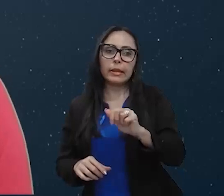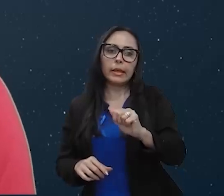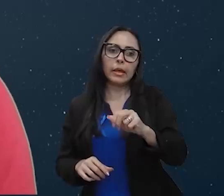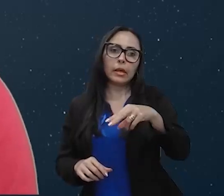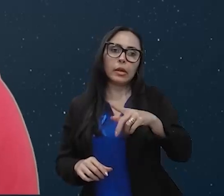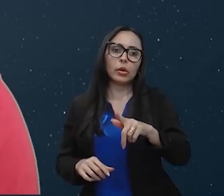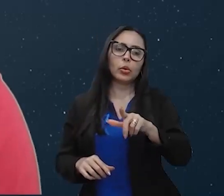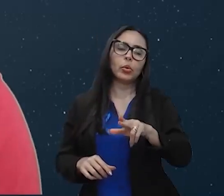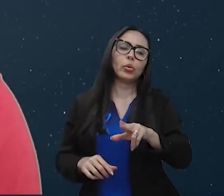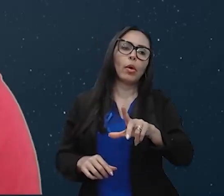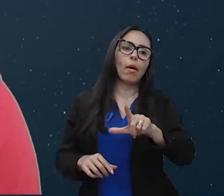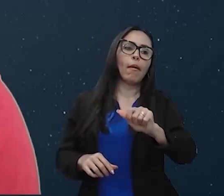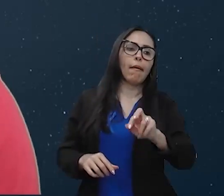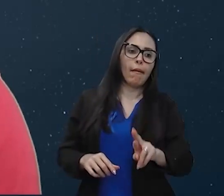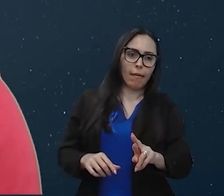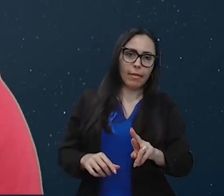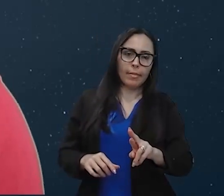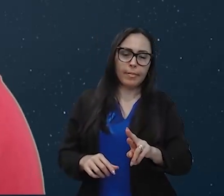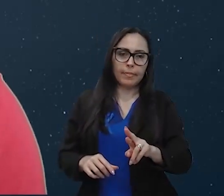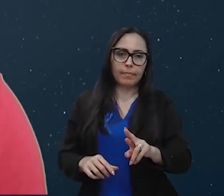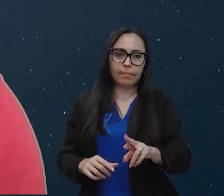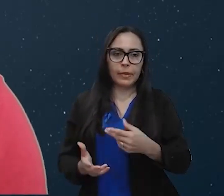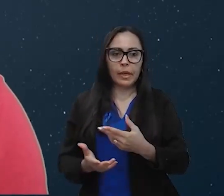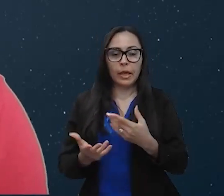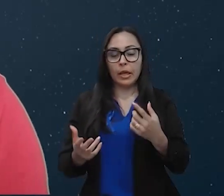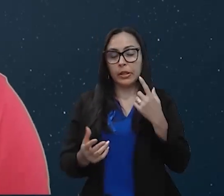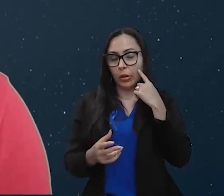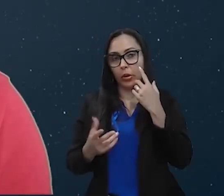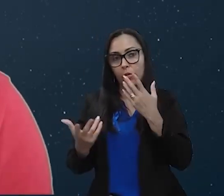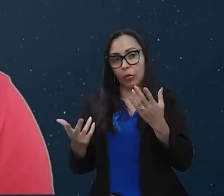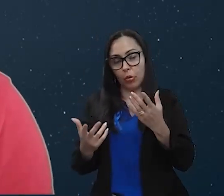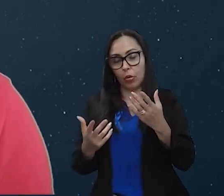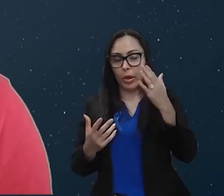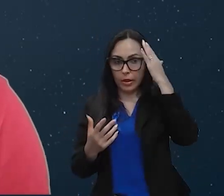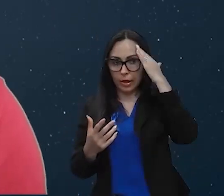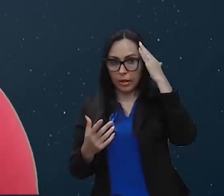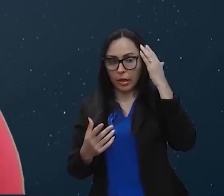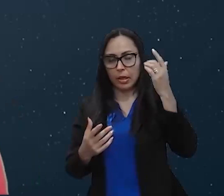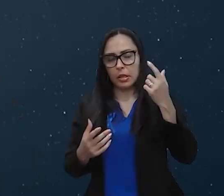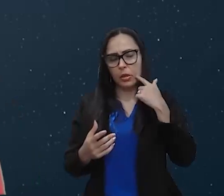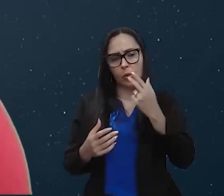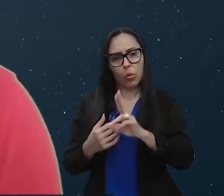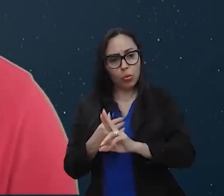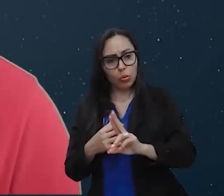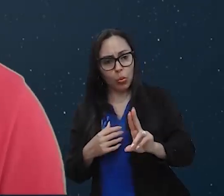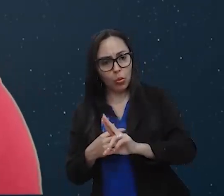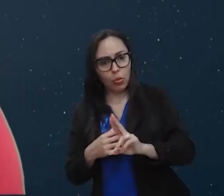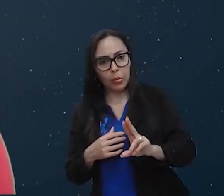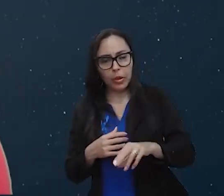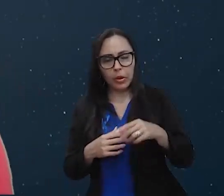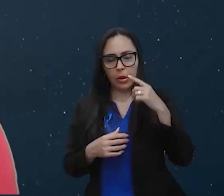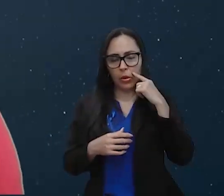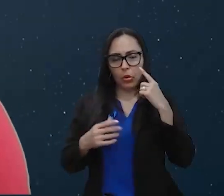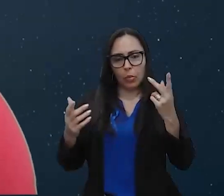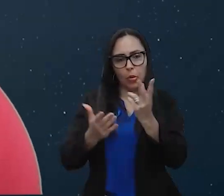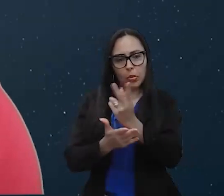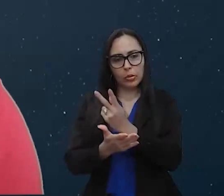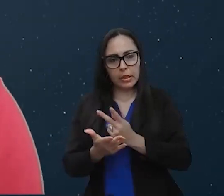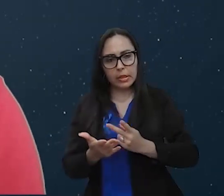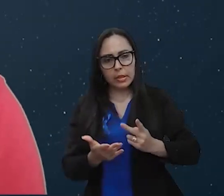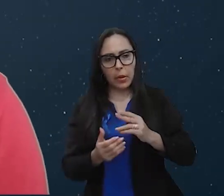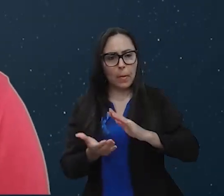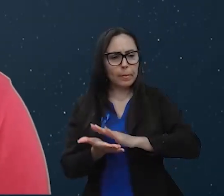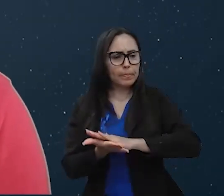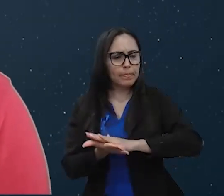nome, triângulo, percebesses? Então, eu vou nomear um triângulo como uma figura plana,